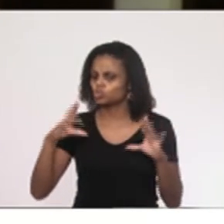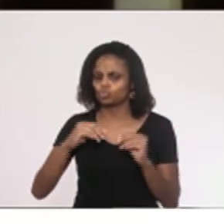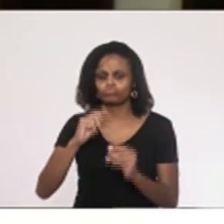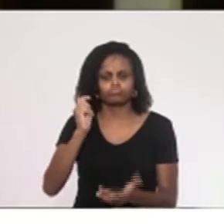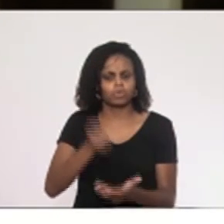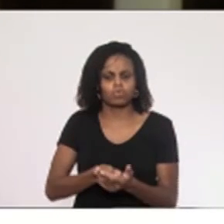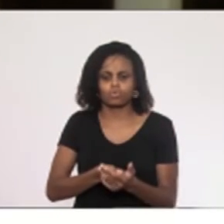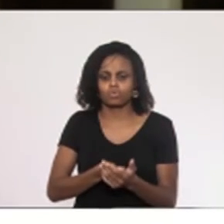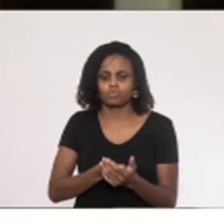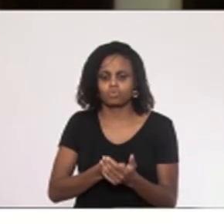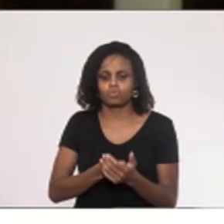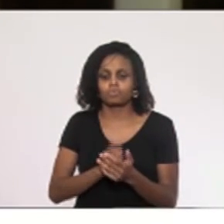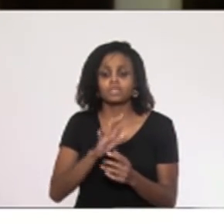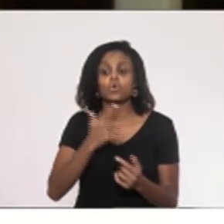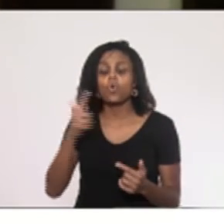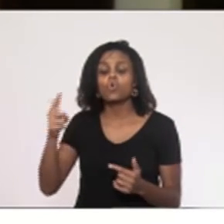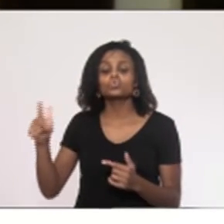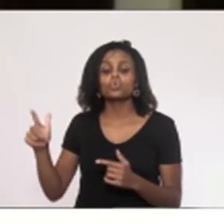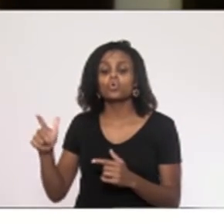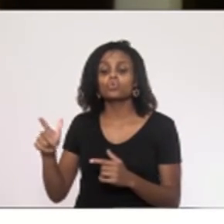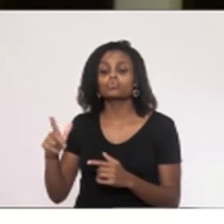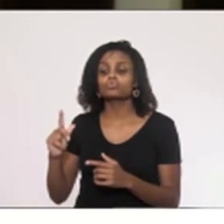integralmente, enquanto outros não recebiam nada.